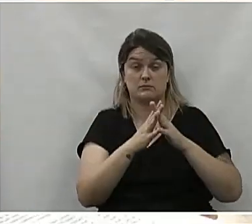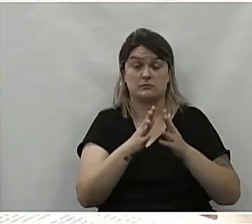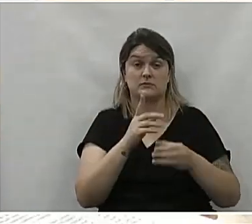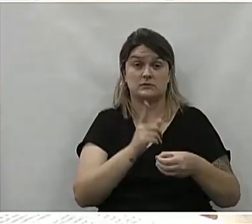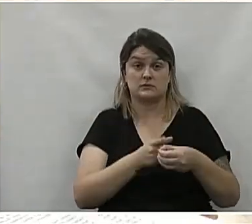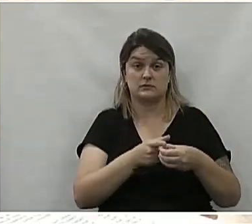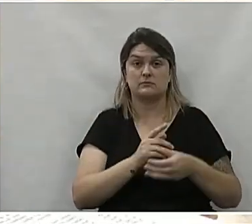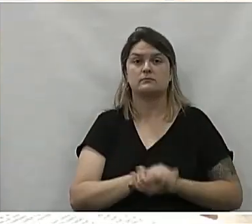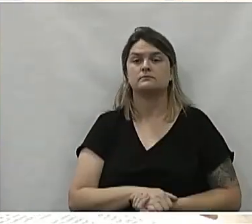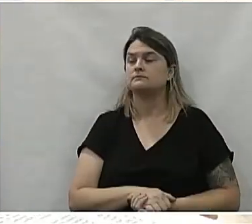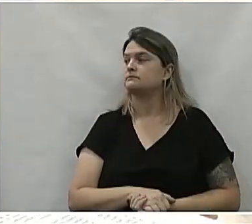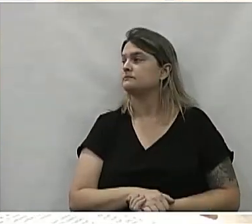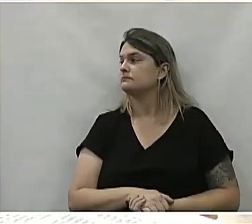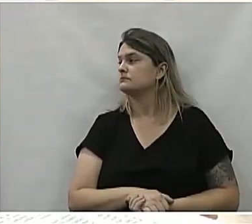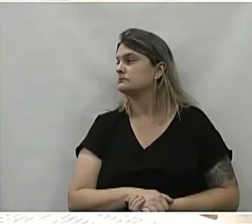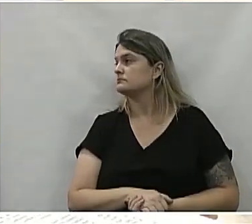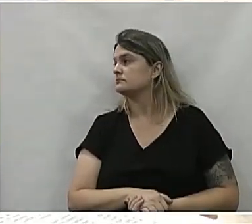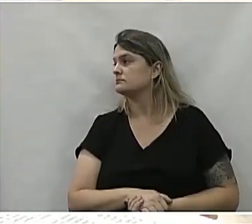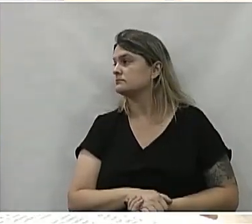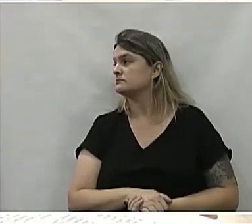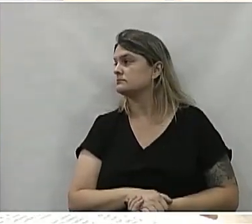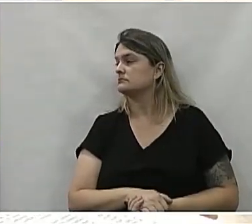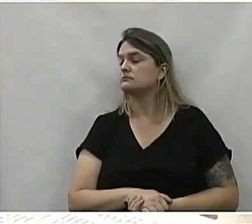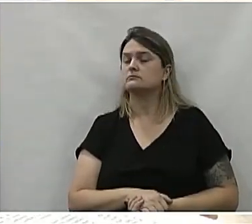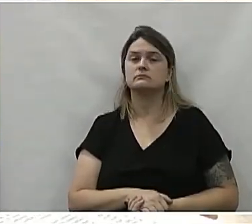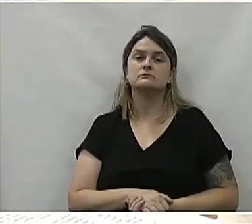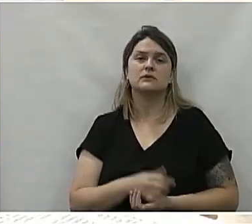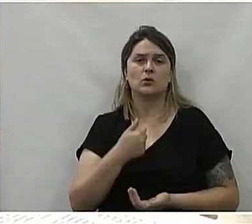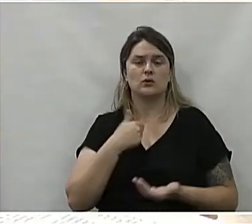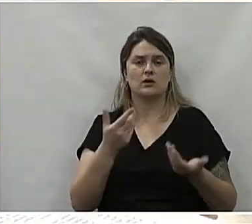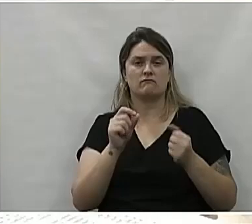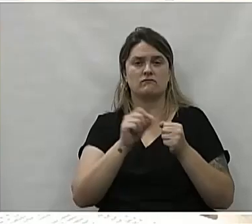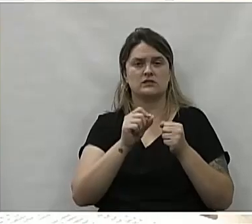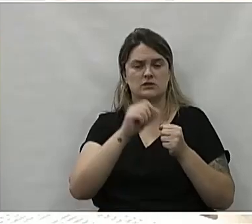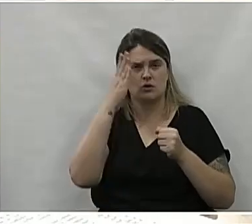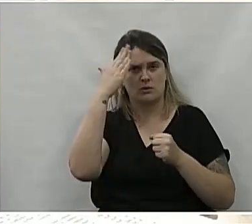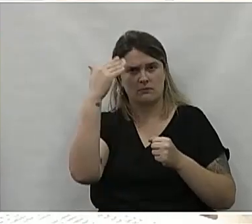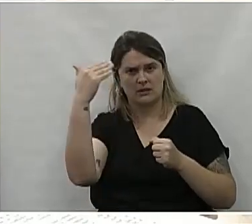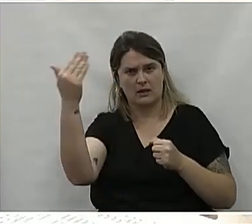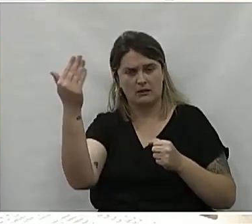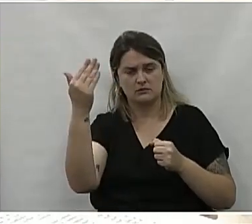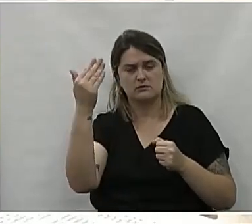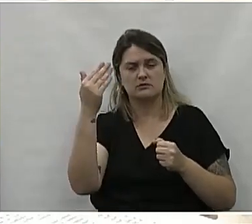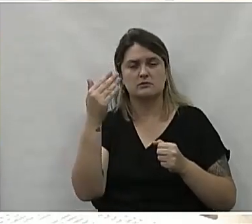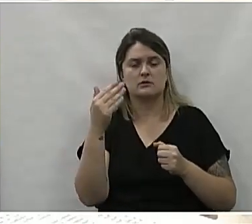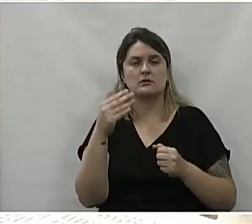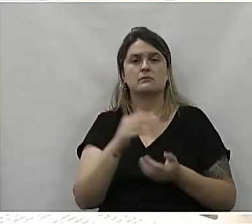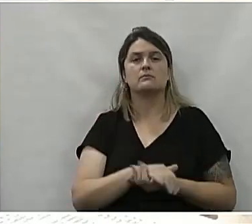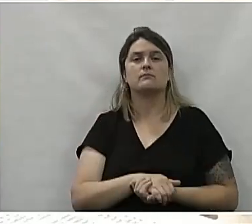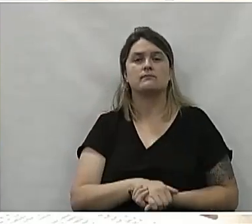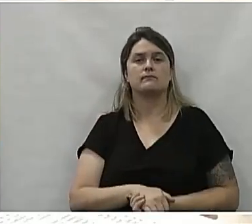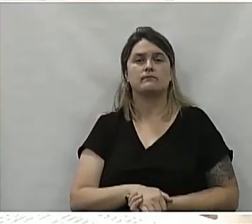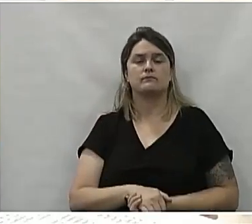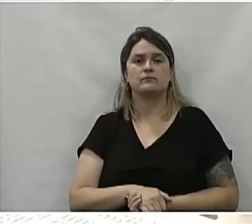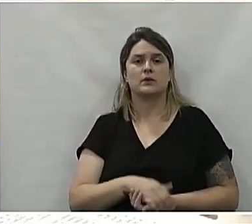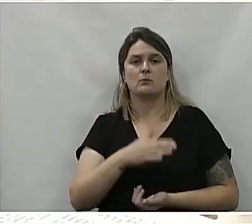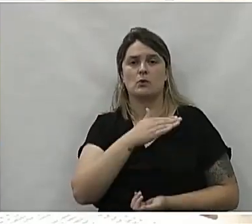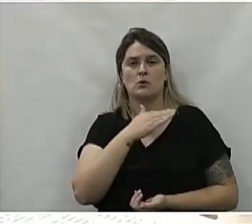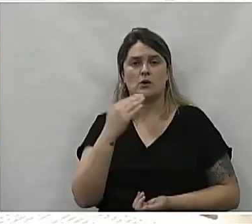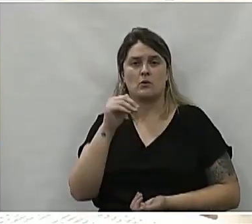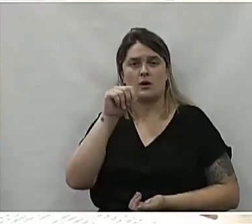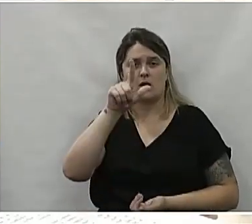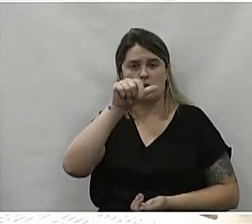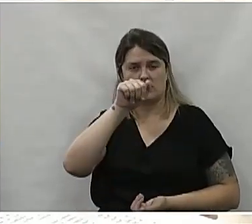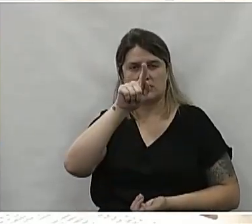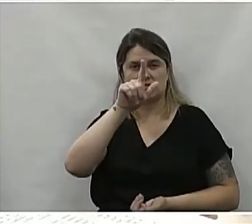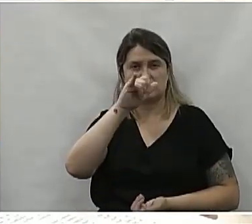E por último aqui Eu até gostaria A moção que o Neto Fez aqui Para o nobre colega O falecido Algacir